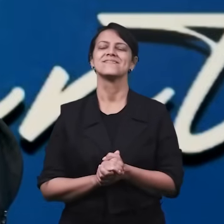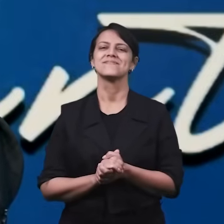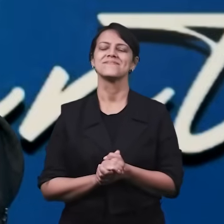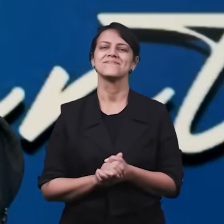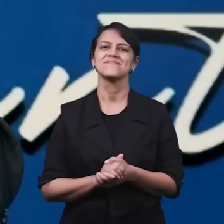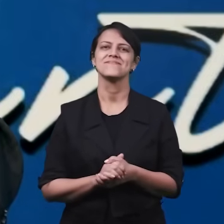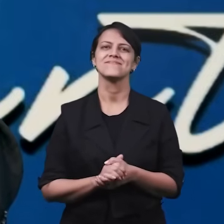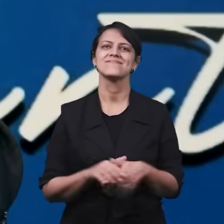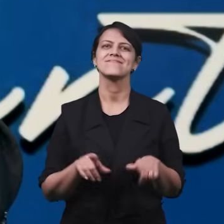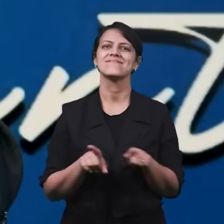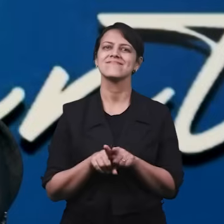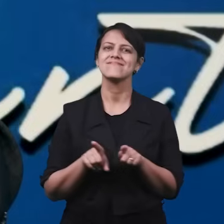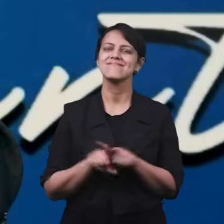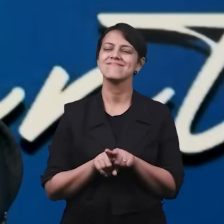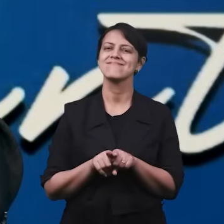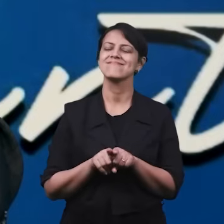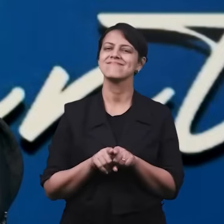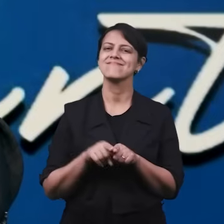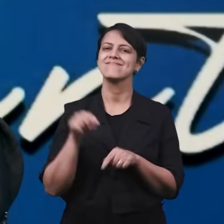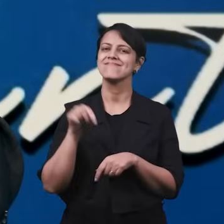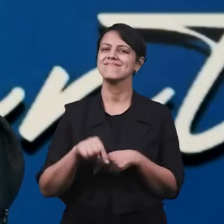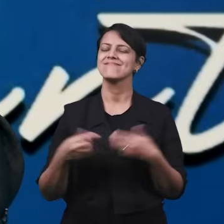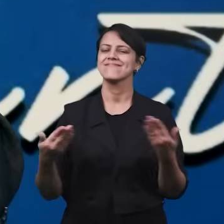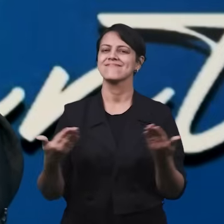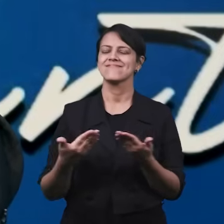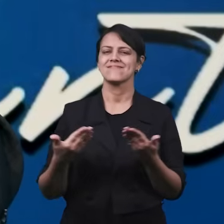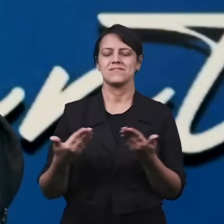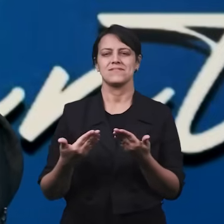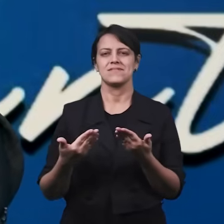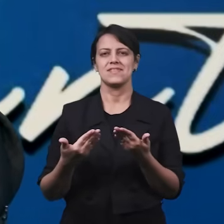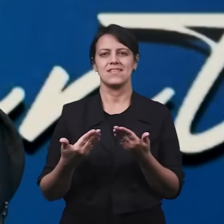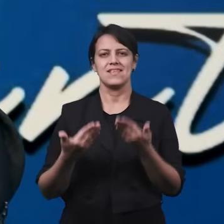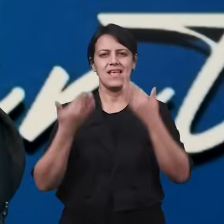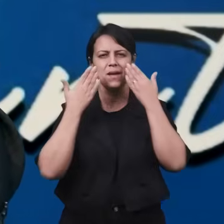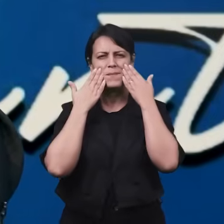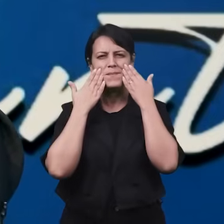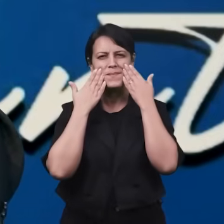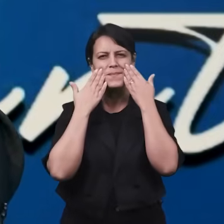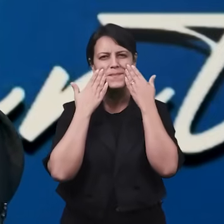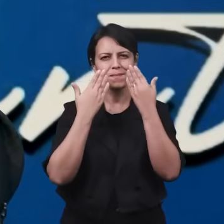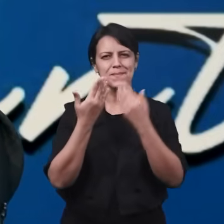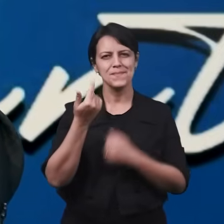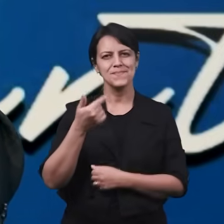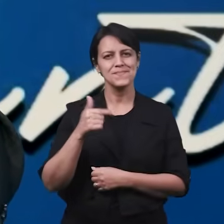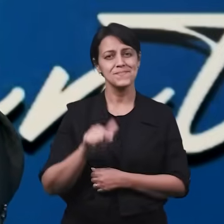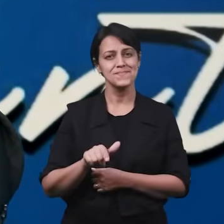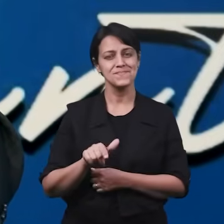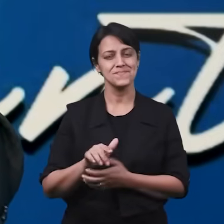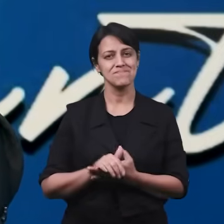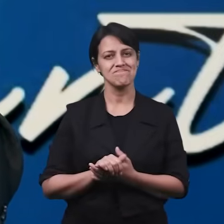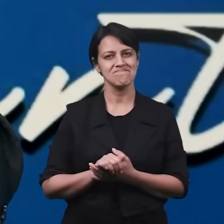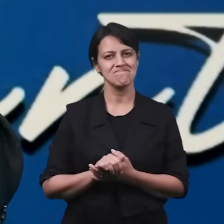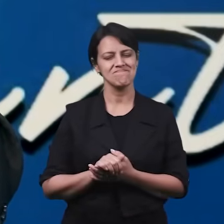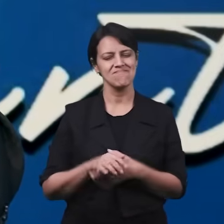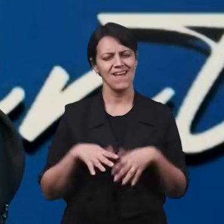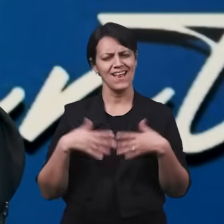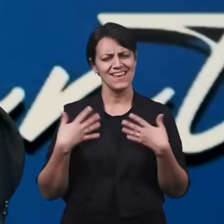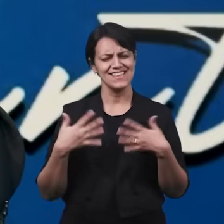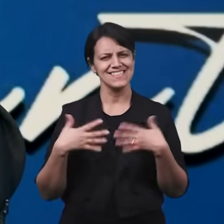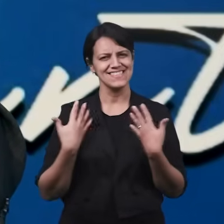aqui também, nesta oportunidade, apresentando mais uma vez, e desta vez com muita